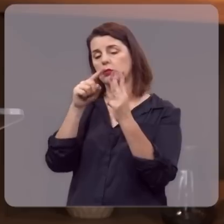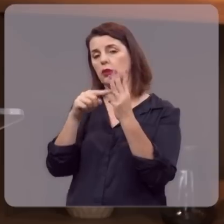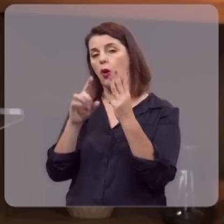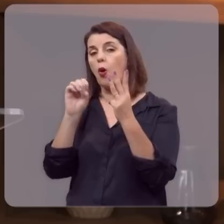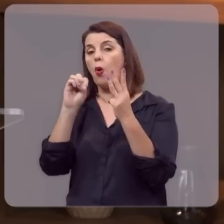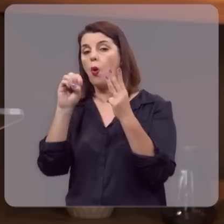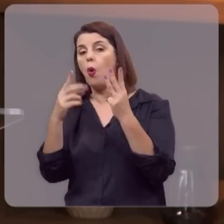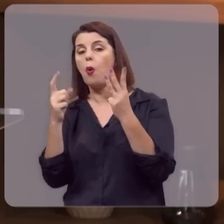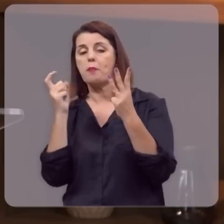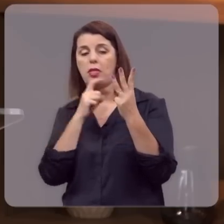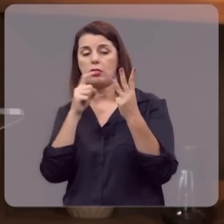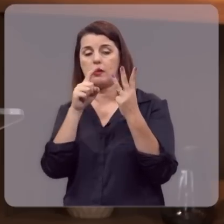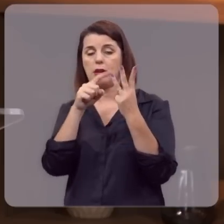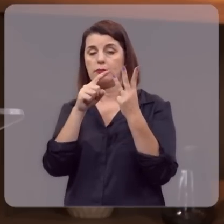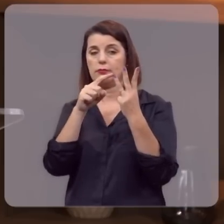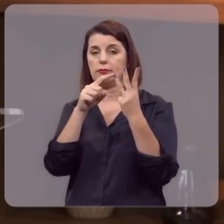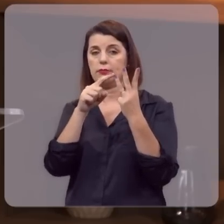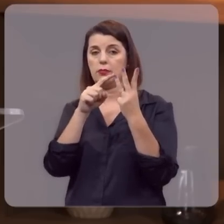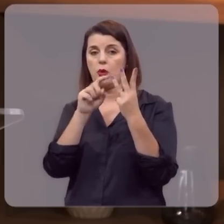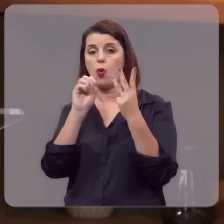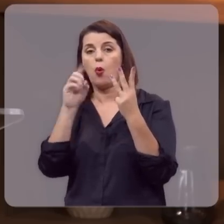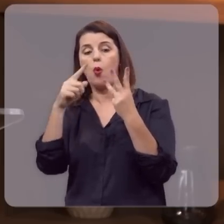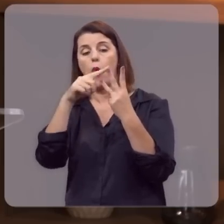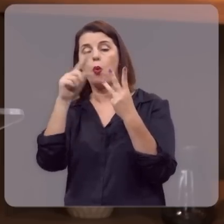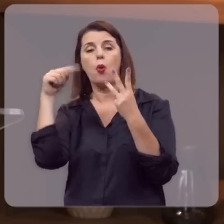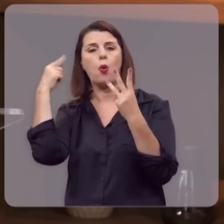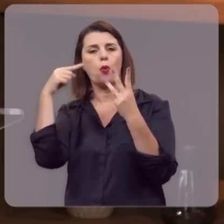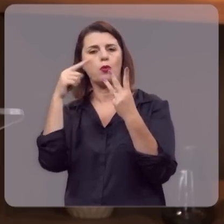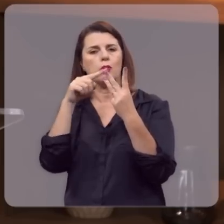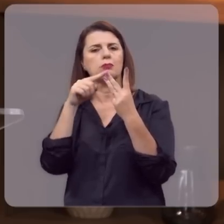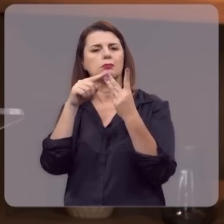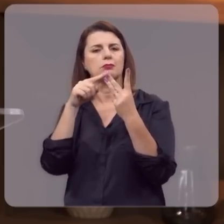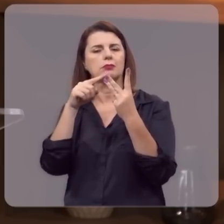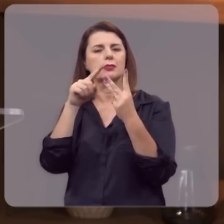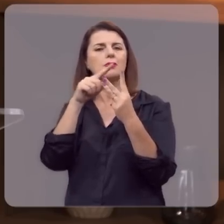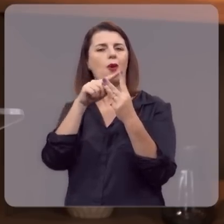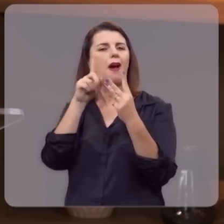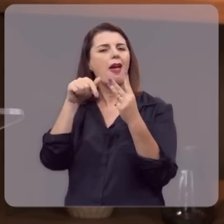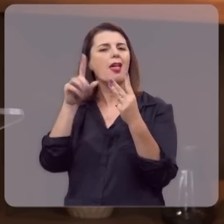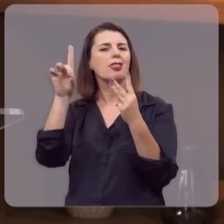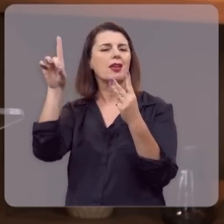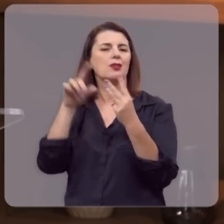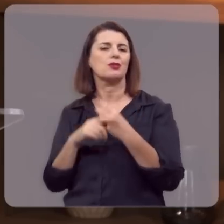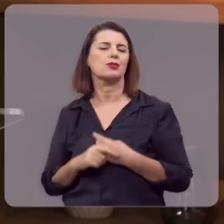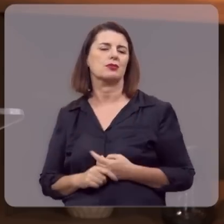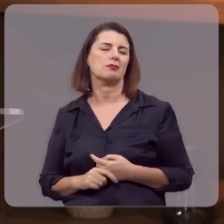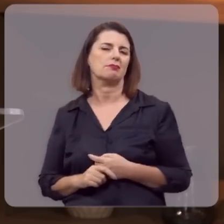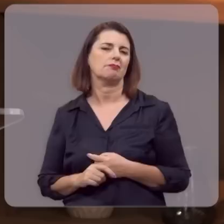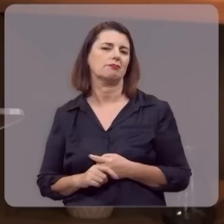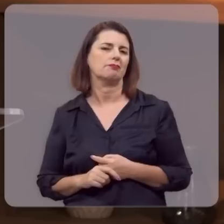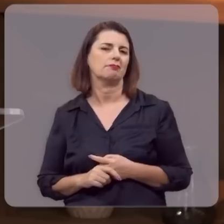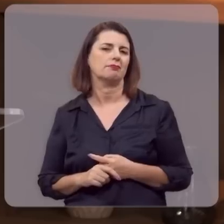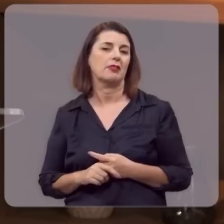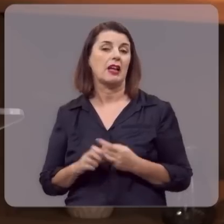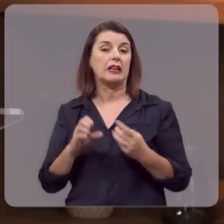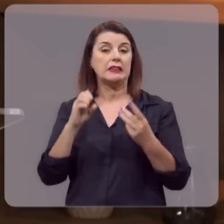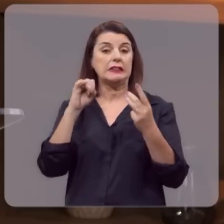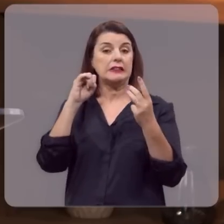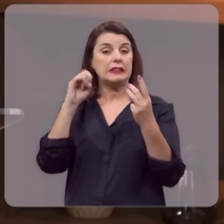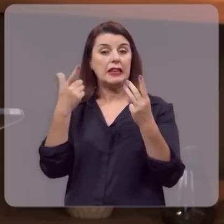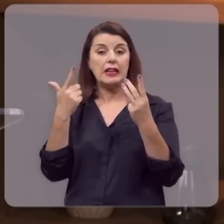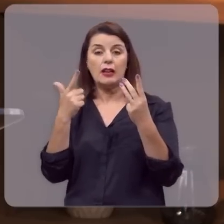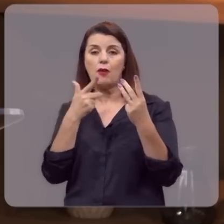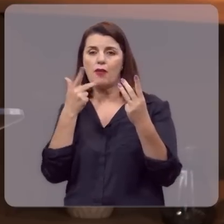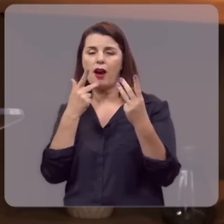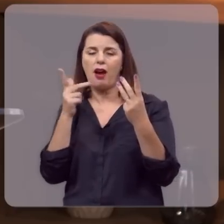é um mentiroso, ou ele é um louco, ou ele é Deus. Se ele não é